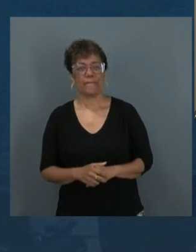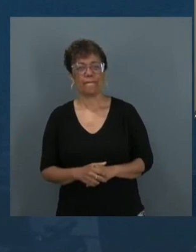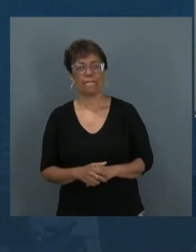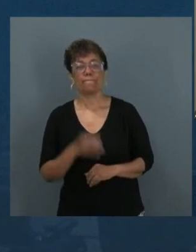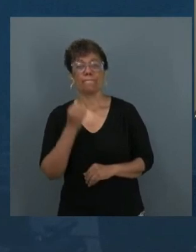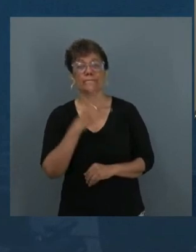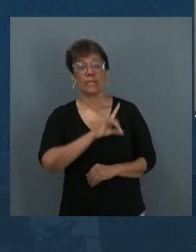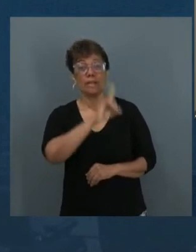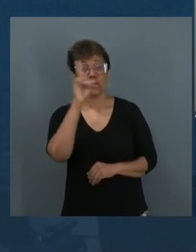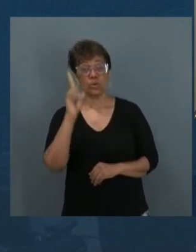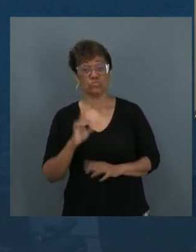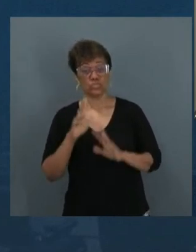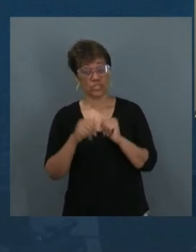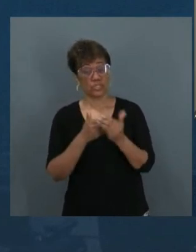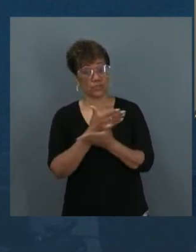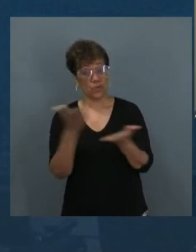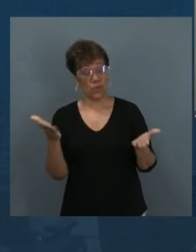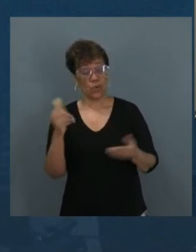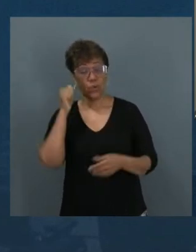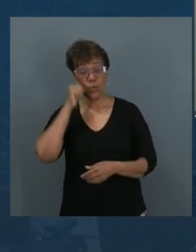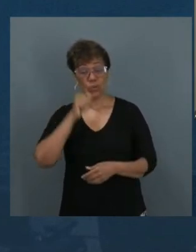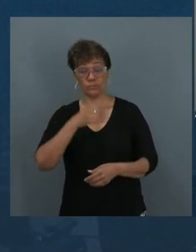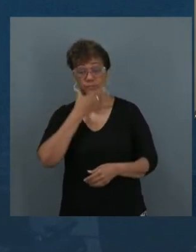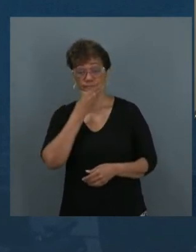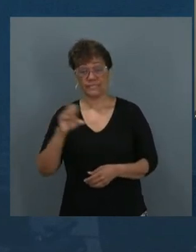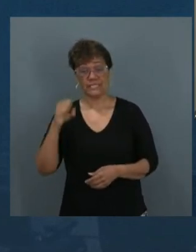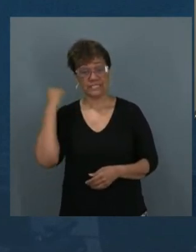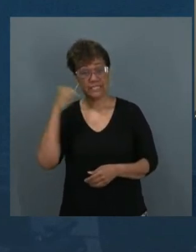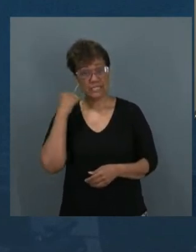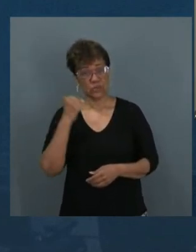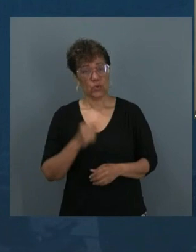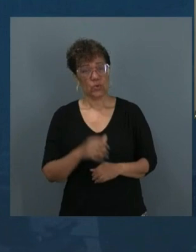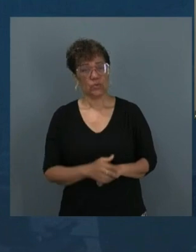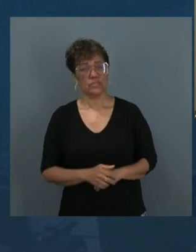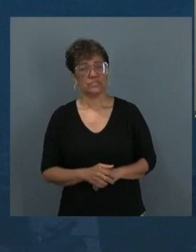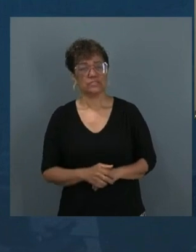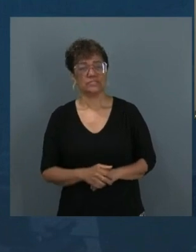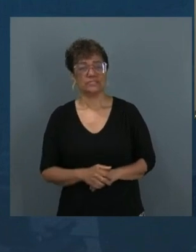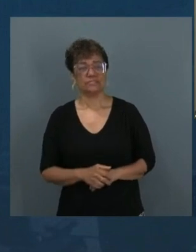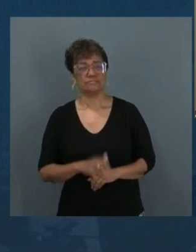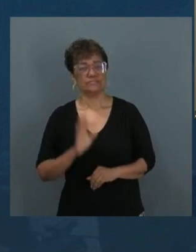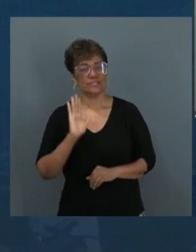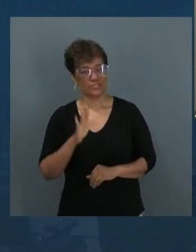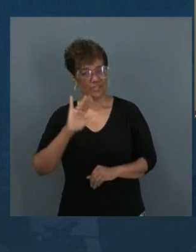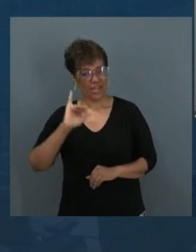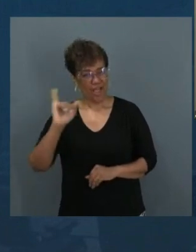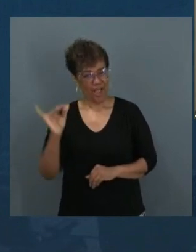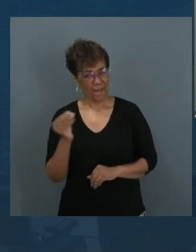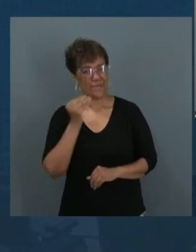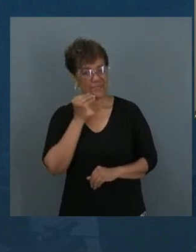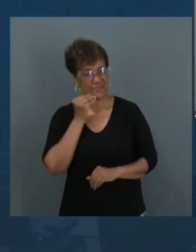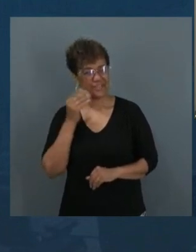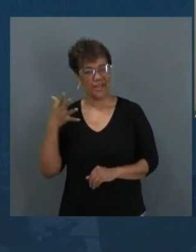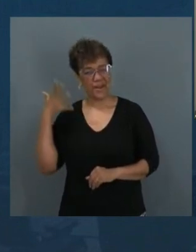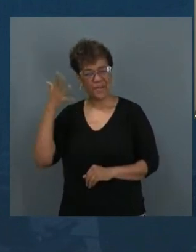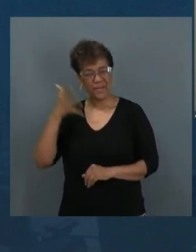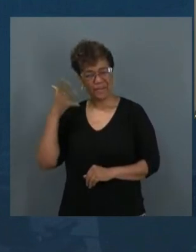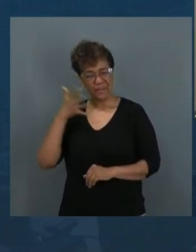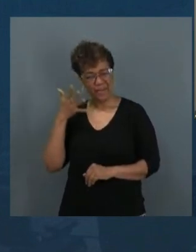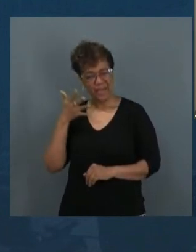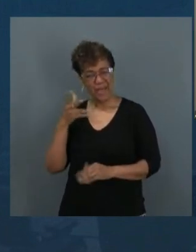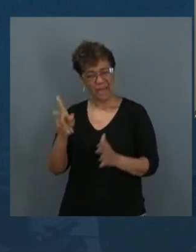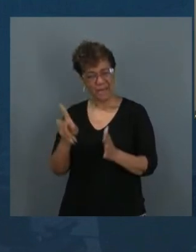a todos, senadoras e senadores. Já queria começar a aproveitar a fala do senador